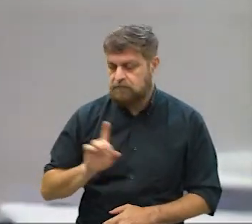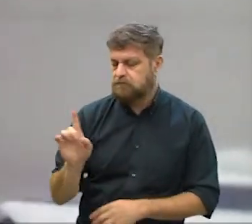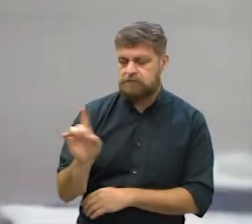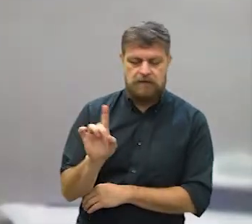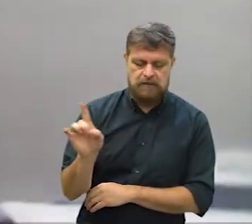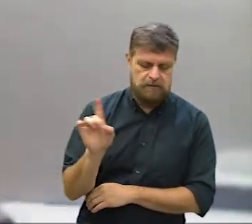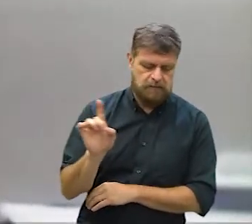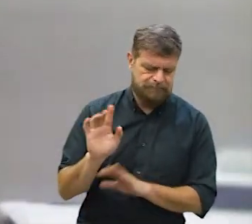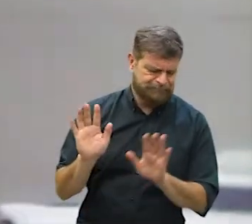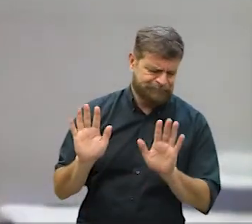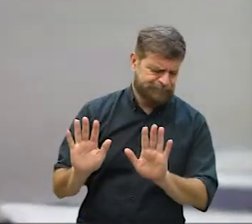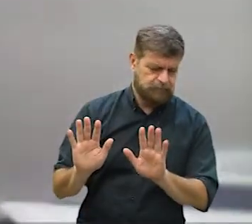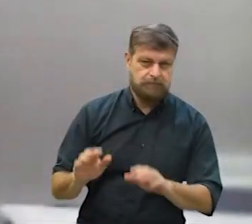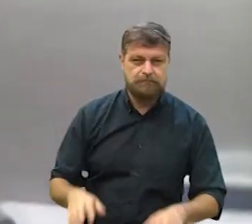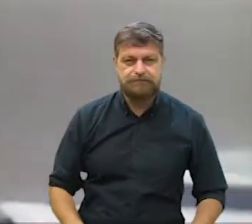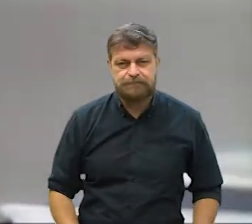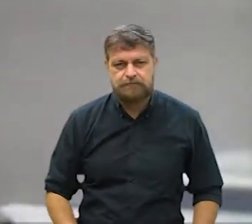não.